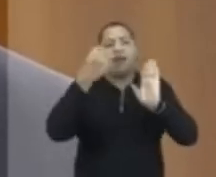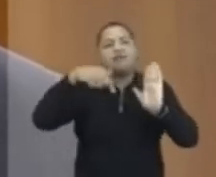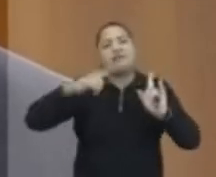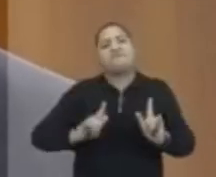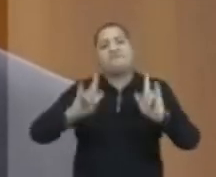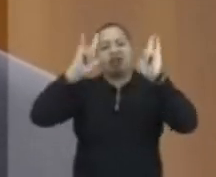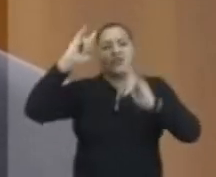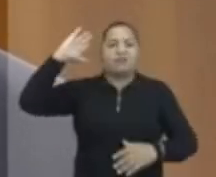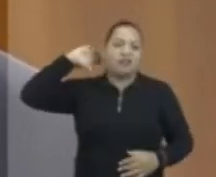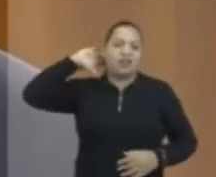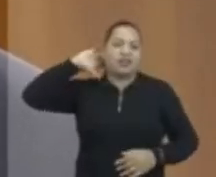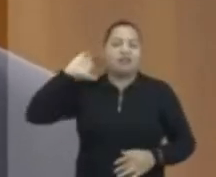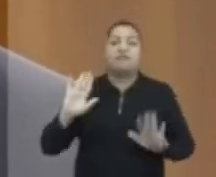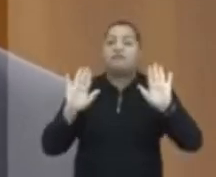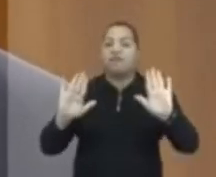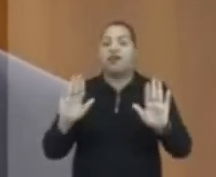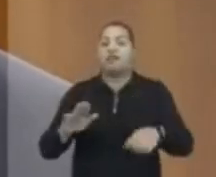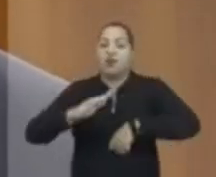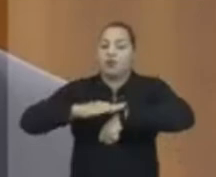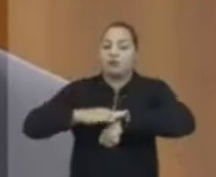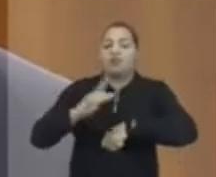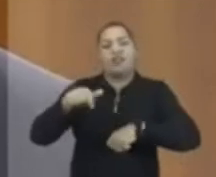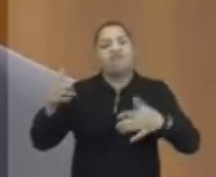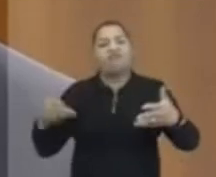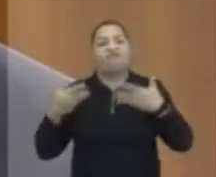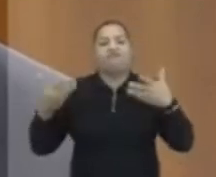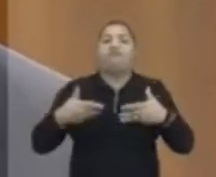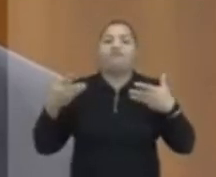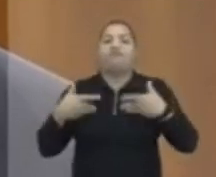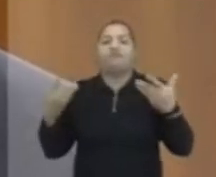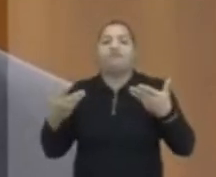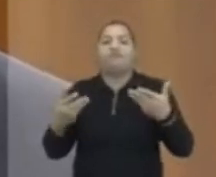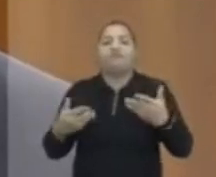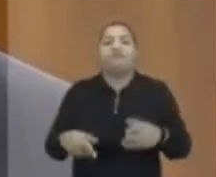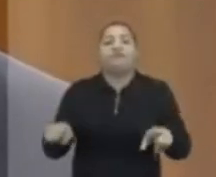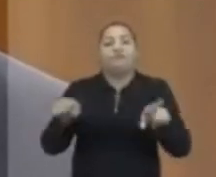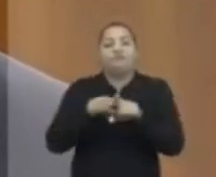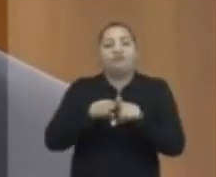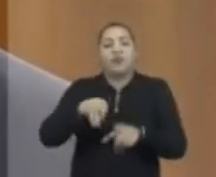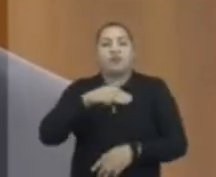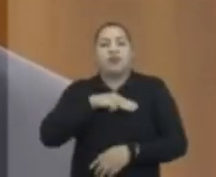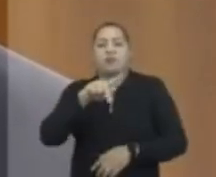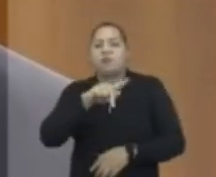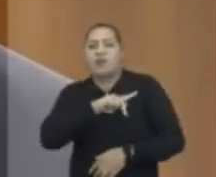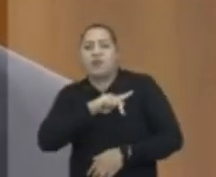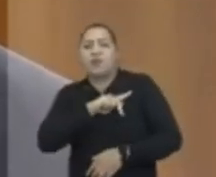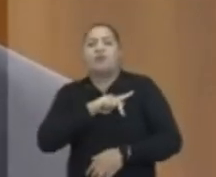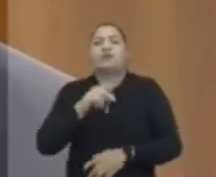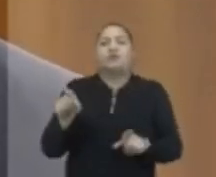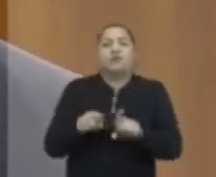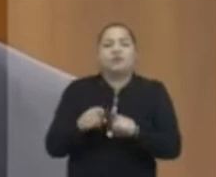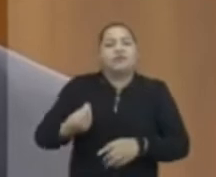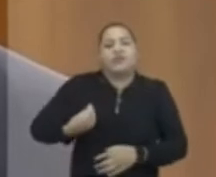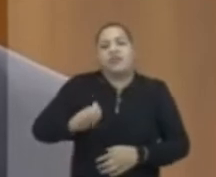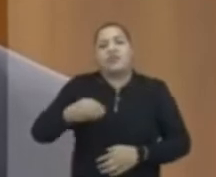Belém. Mas o momento de hoje é de alegria na união do Ministério Público da União, na presença do Dr. Duarte na